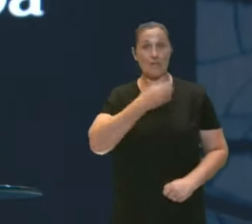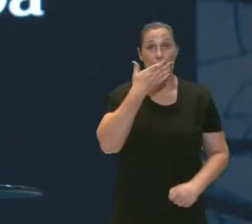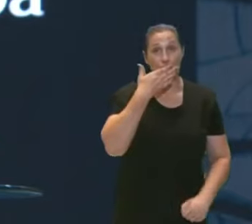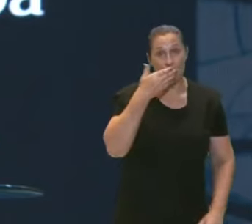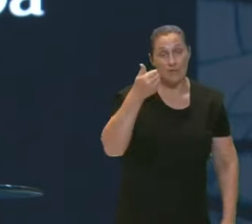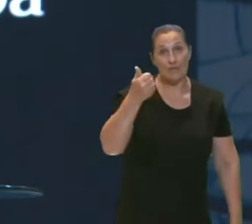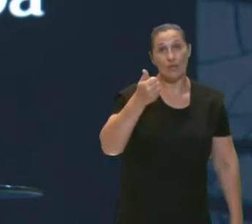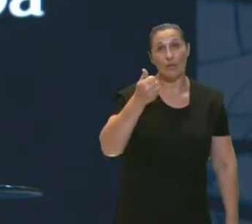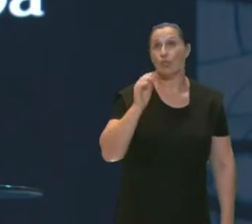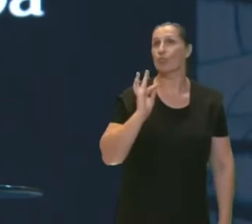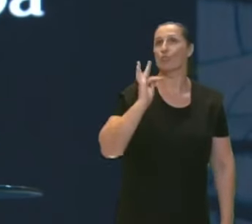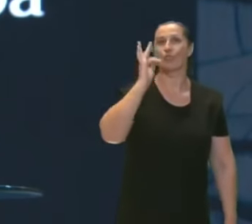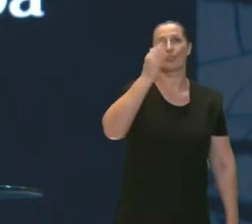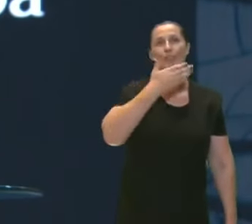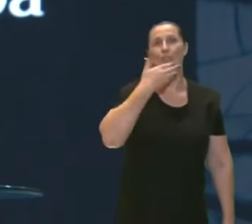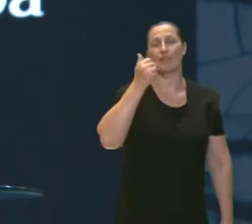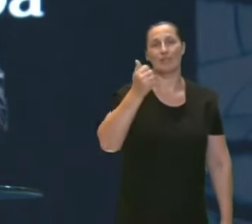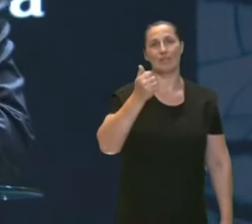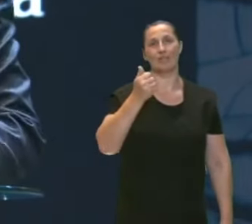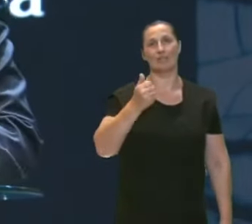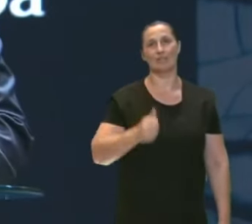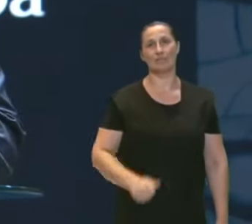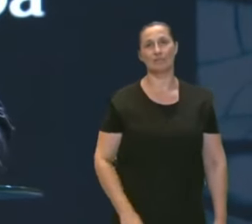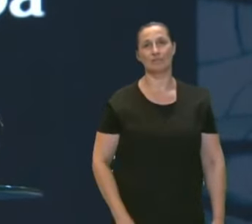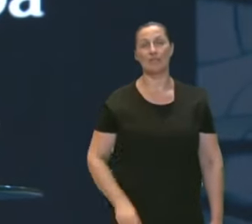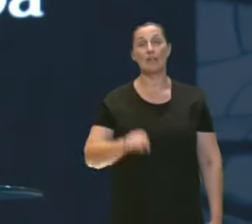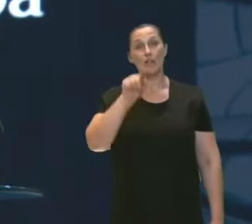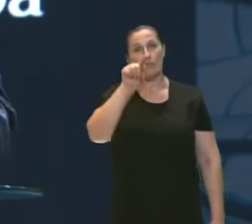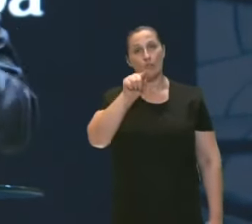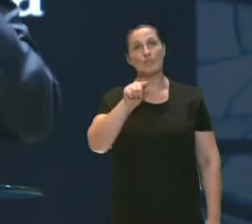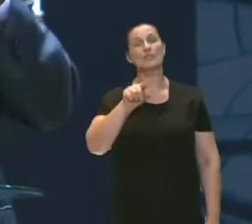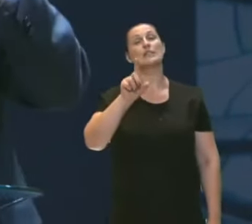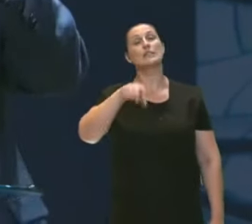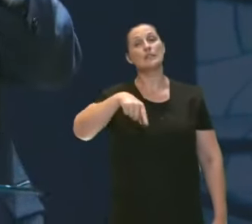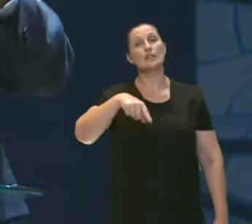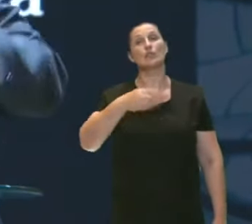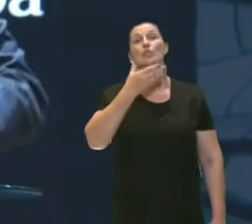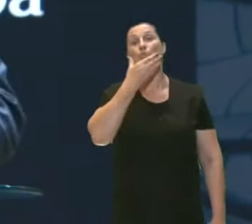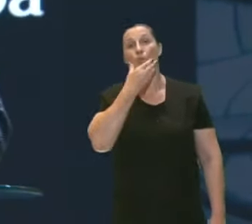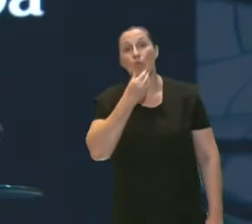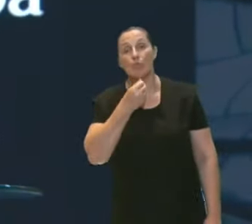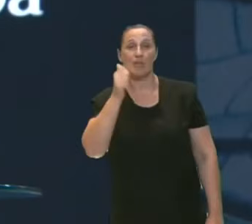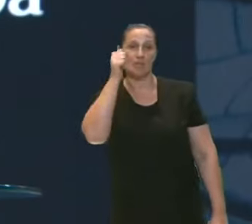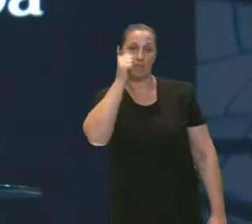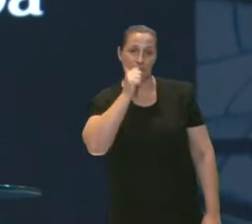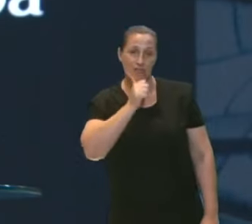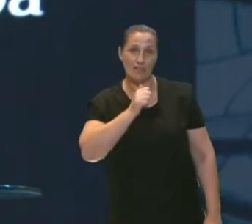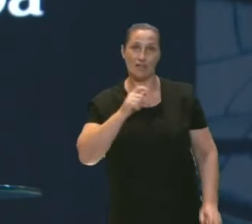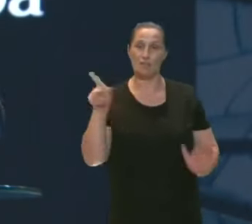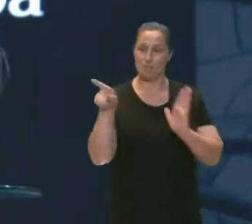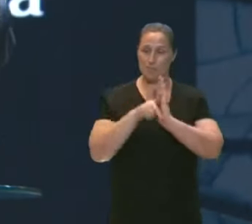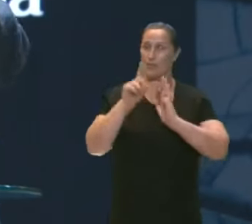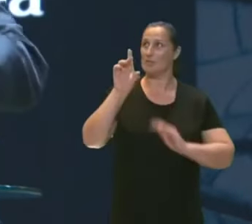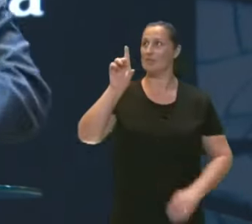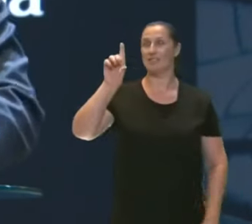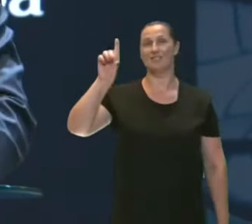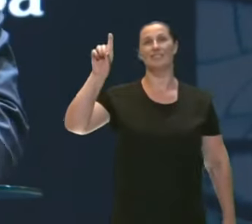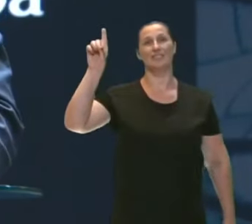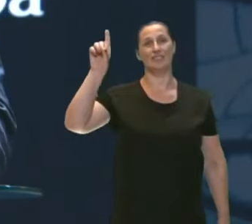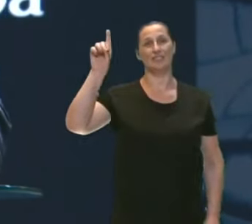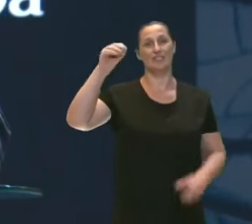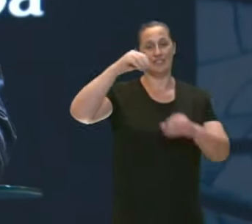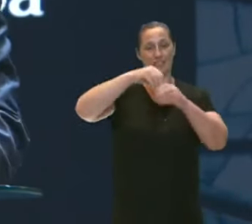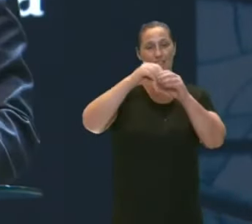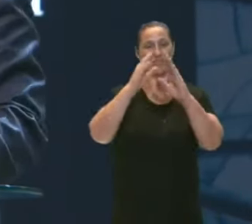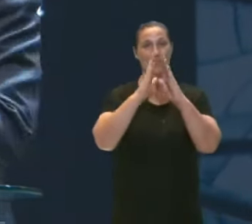para que você seja uma pessoa melhor, para que você seja o homem de Deus no seu lar, para que você seja a mulher de Deus no